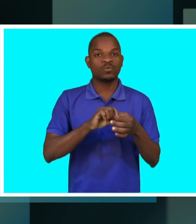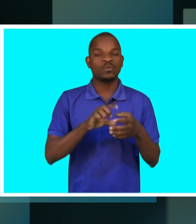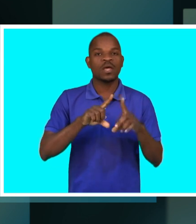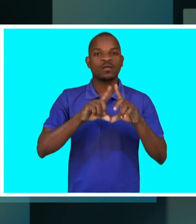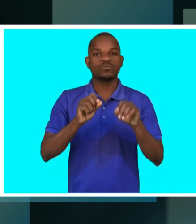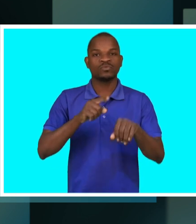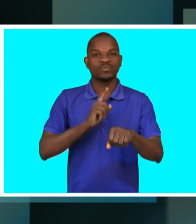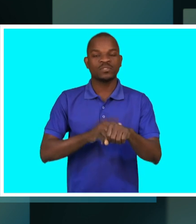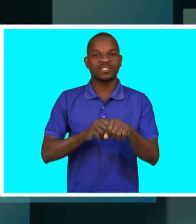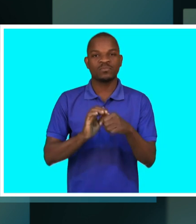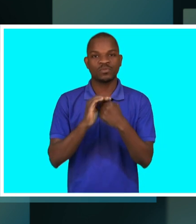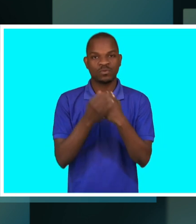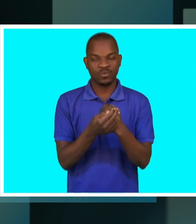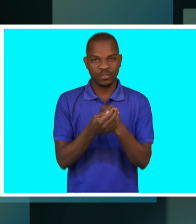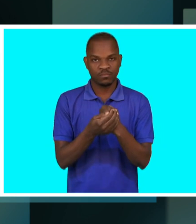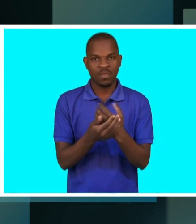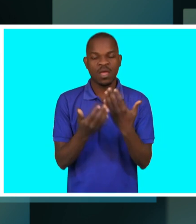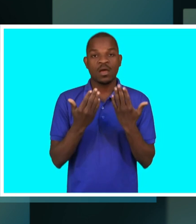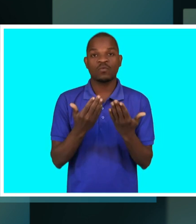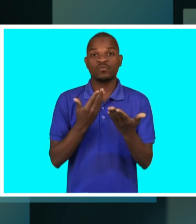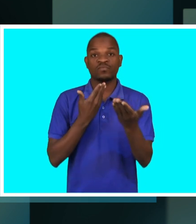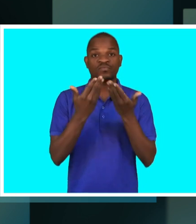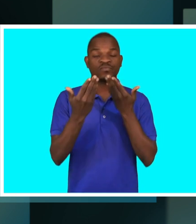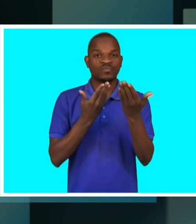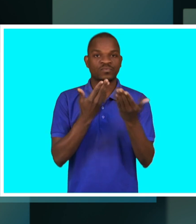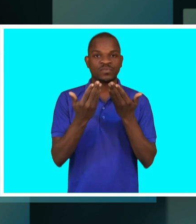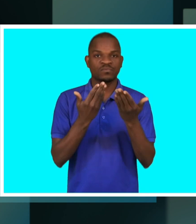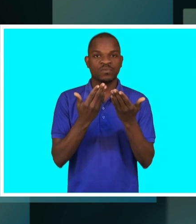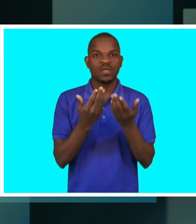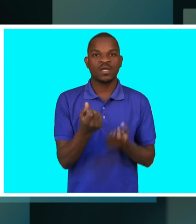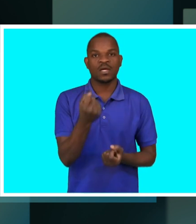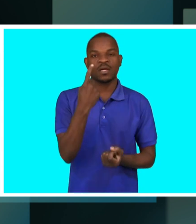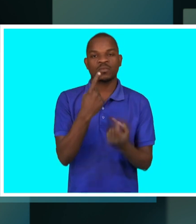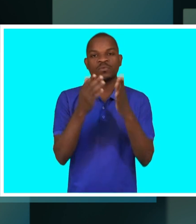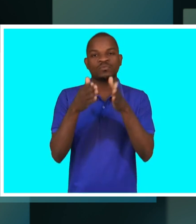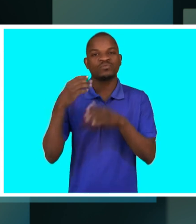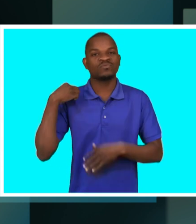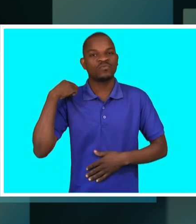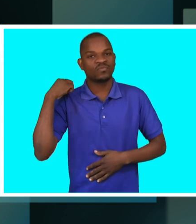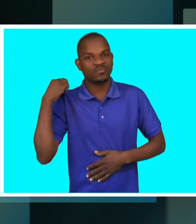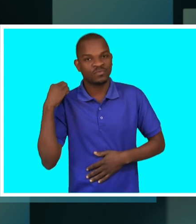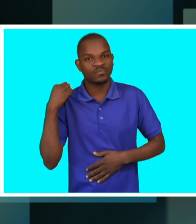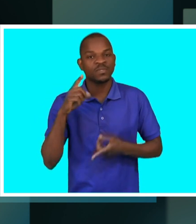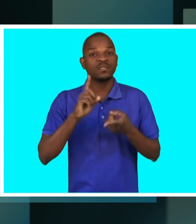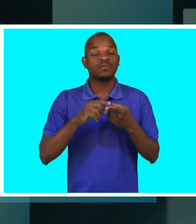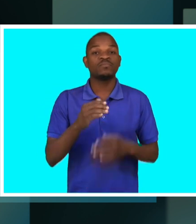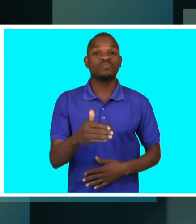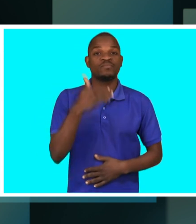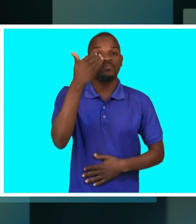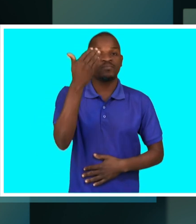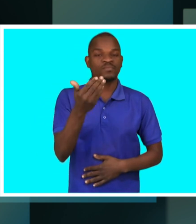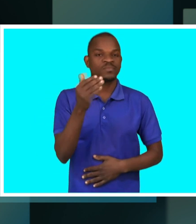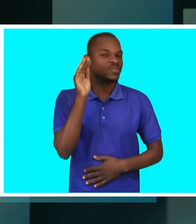Segurança que é o projeto deste da Movir. Neste momento vamos conversar com alguns voluntários e depois